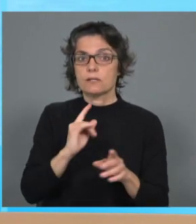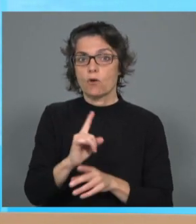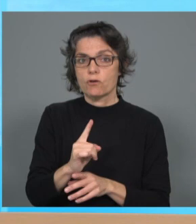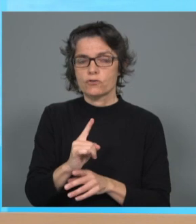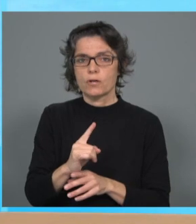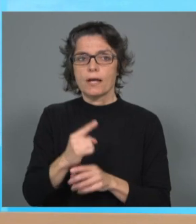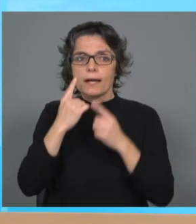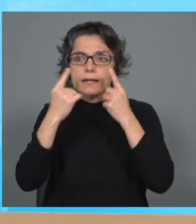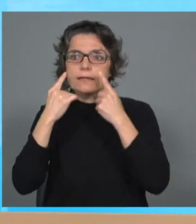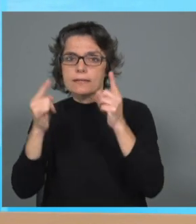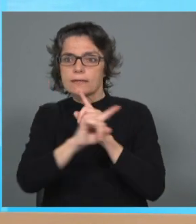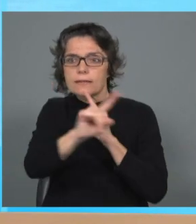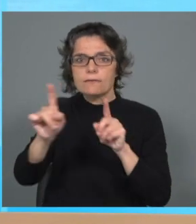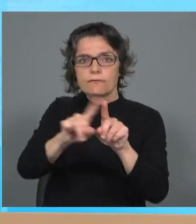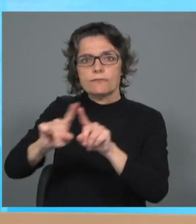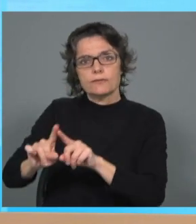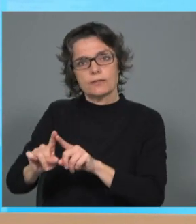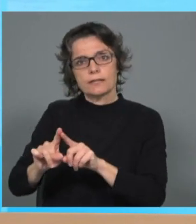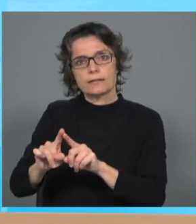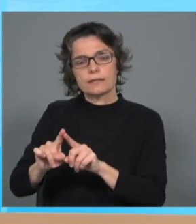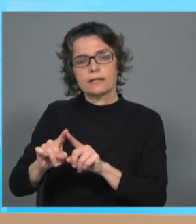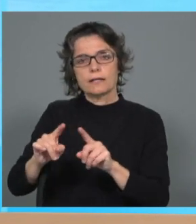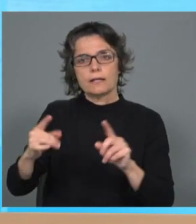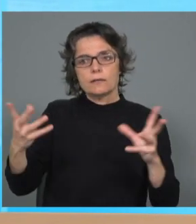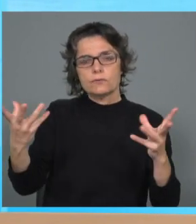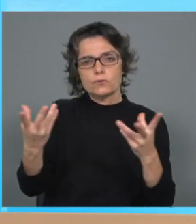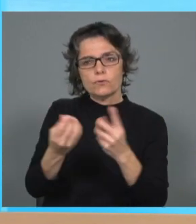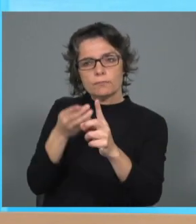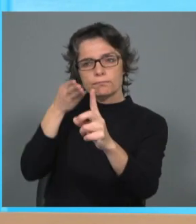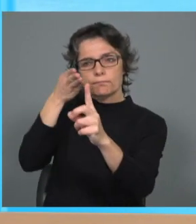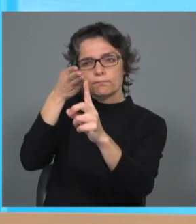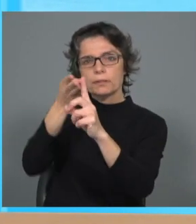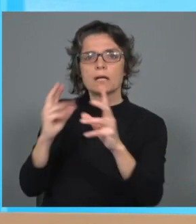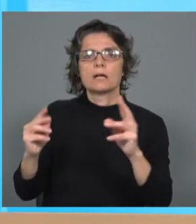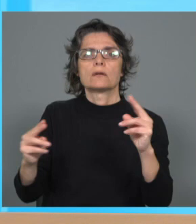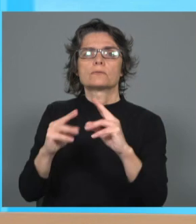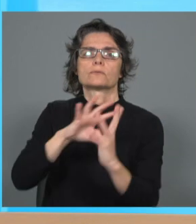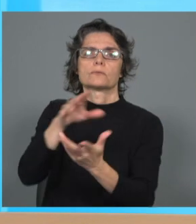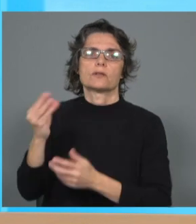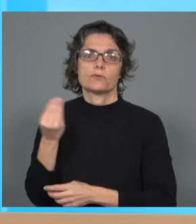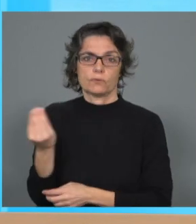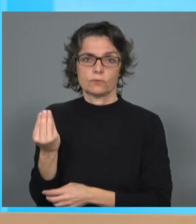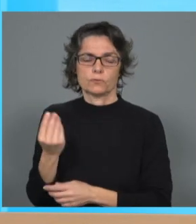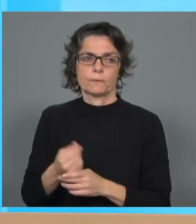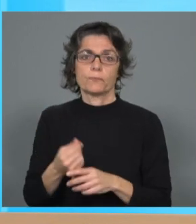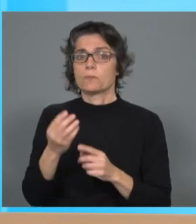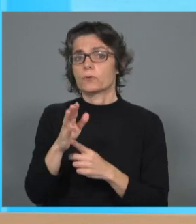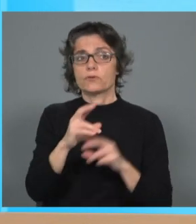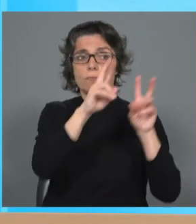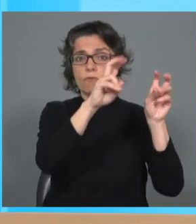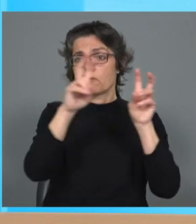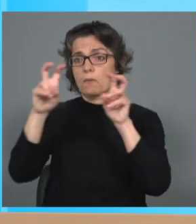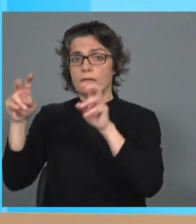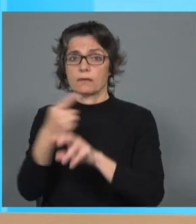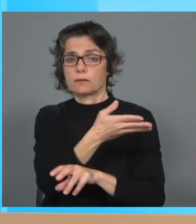de alguma forma, vão ao encontro daquilo que é a Jornada Mundial da Juventude, ou pelo tema que ela encerra, que